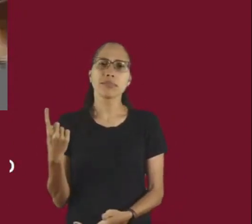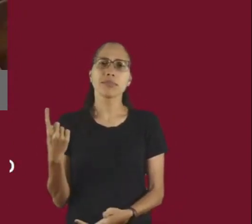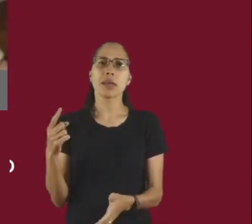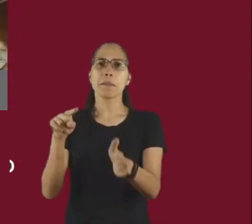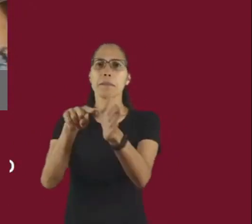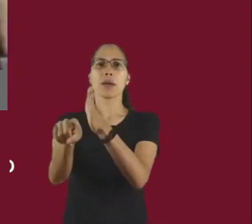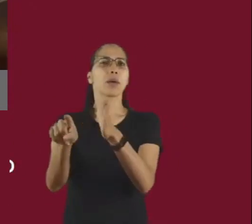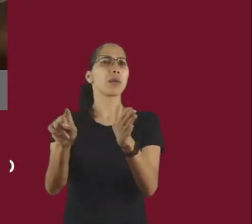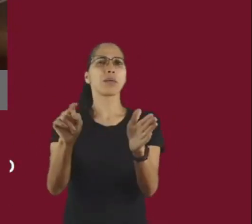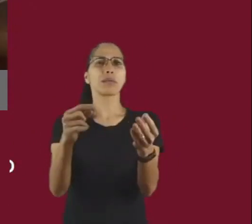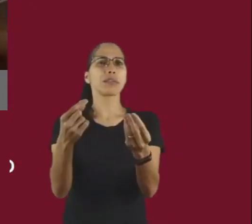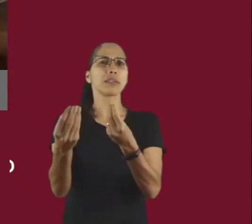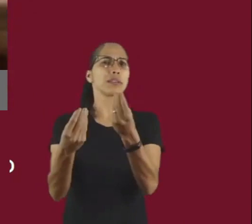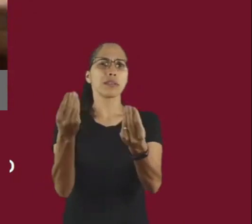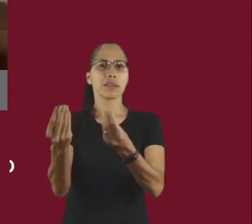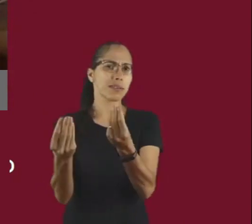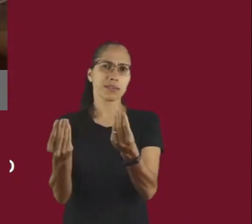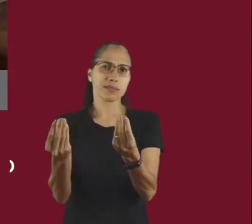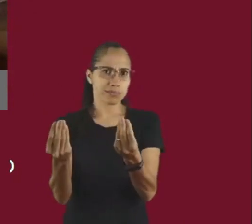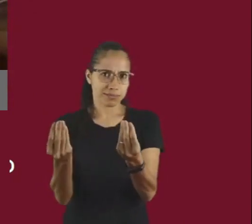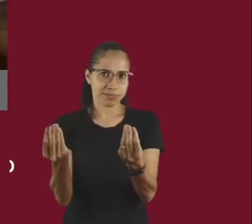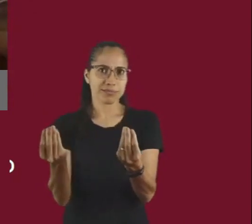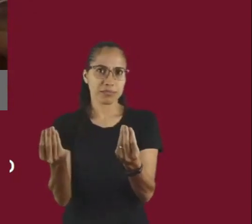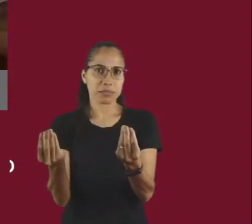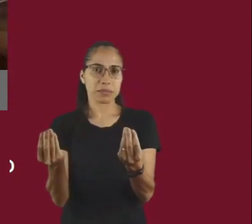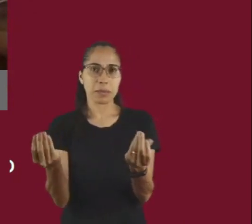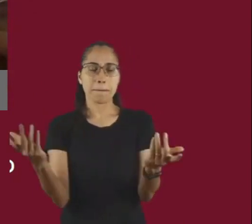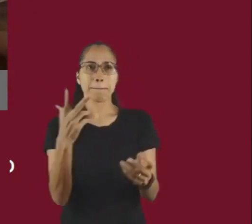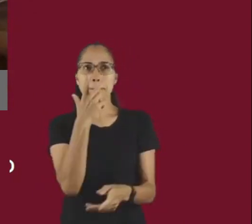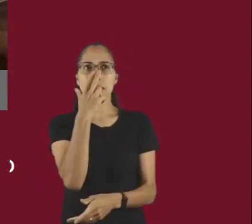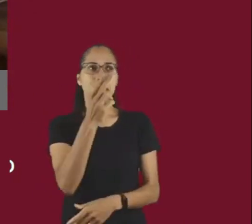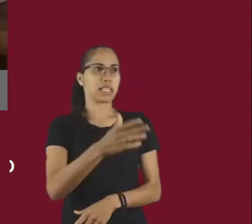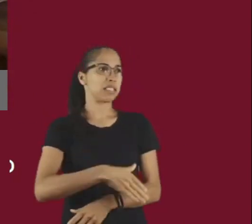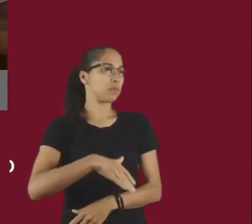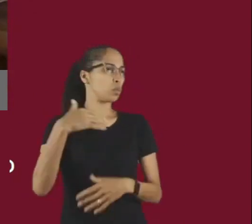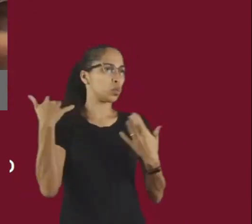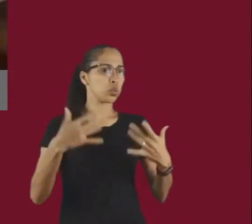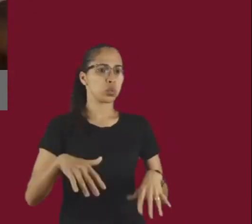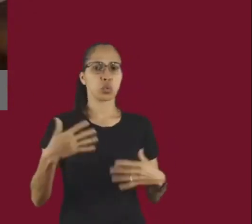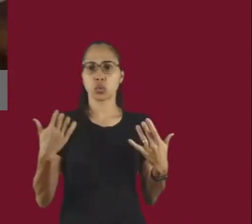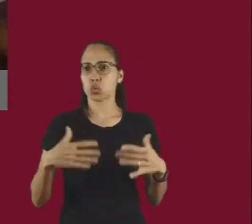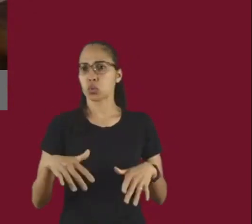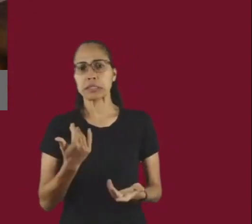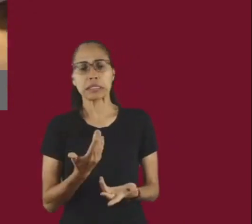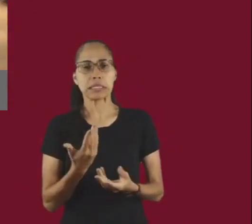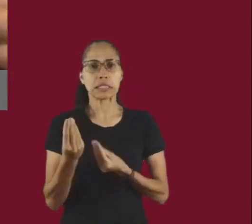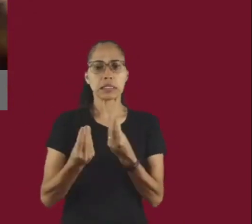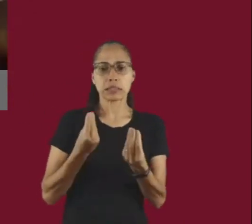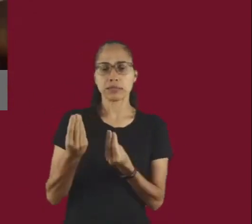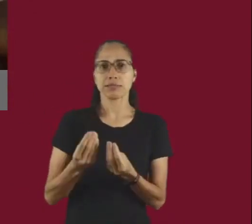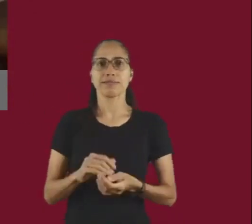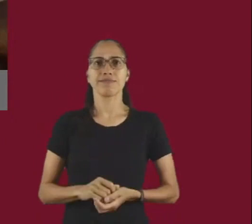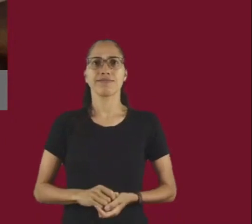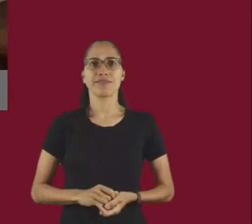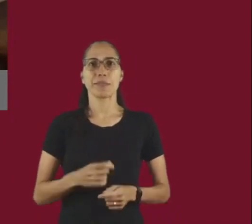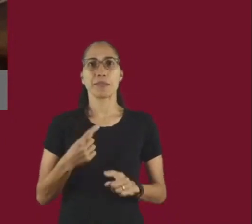coloca num plano da realidade absurda que a gente vive, que as pessoas nesse